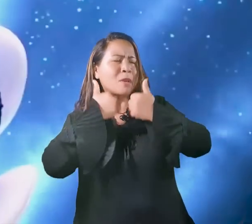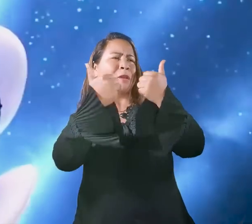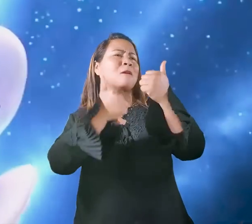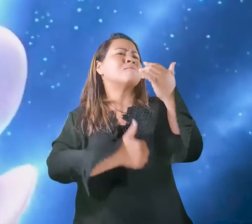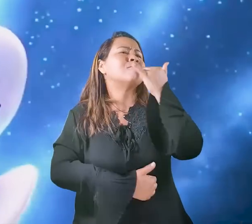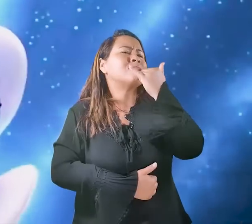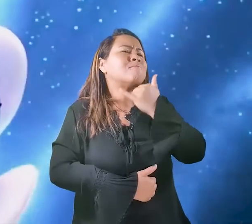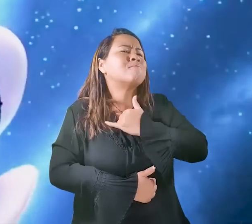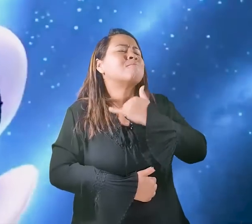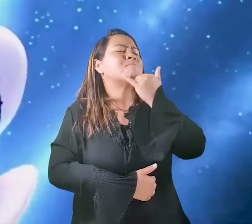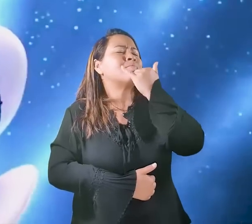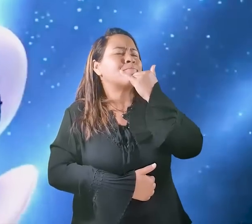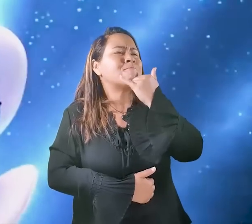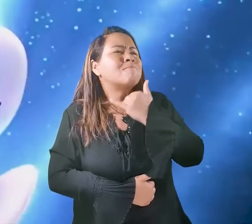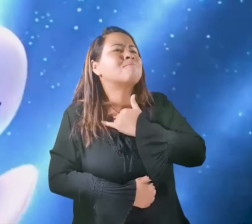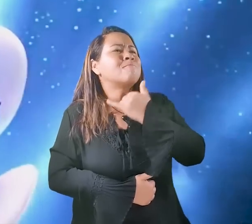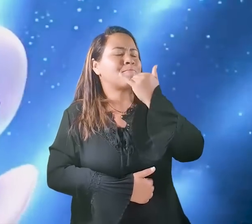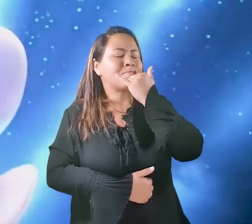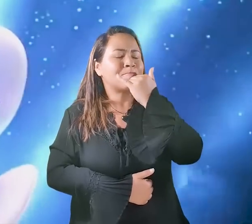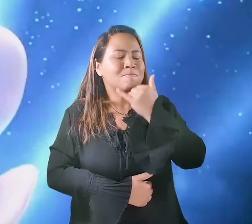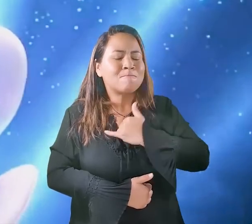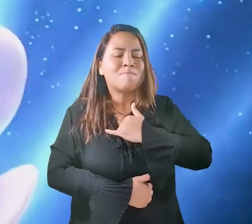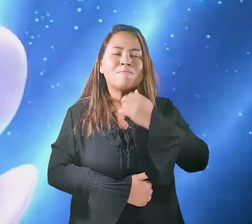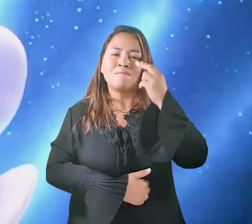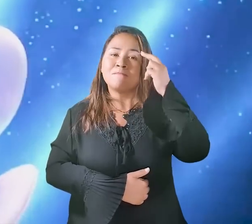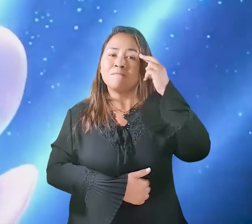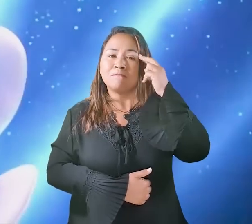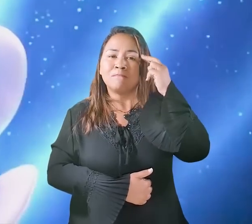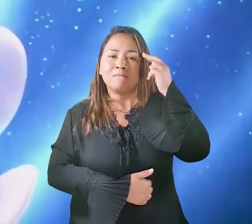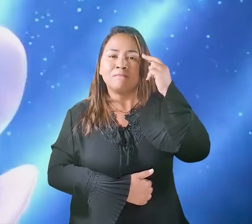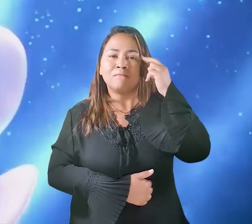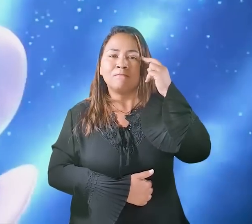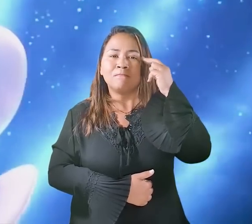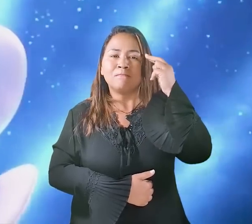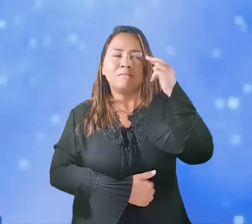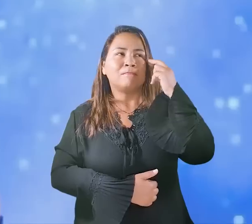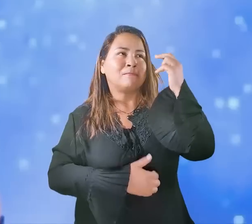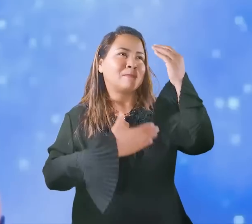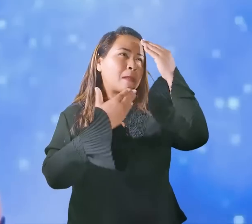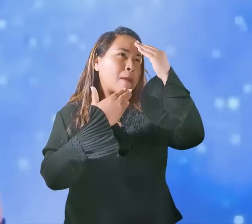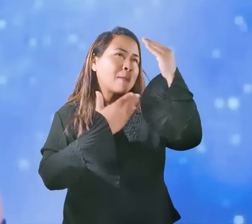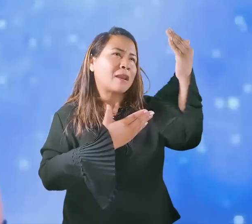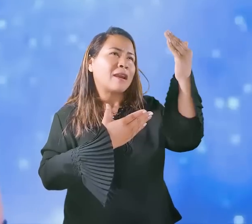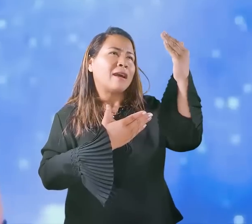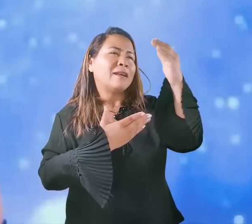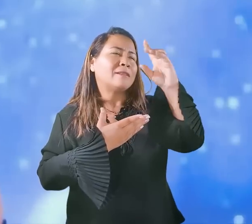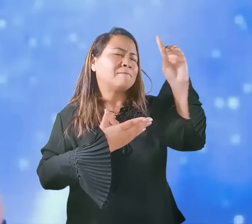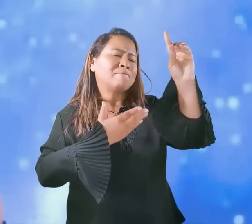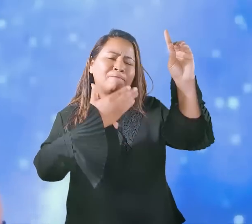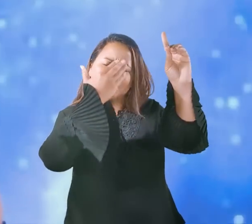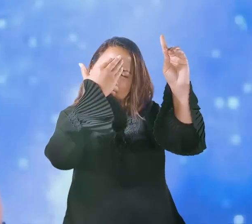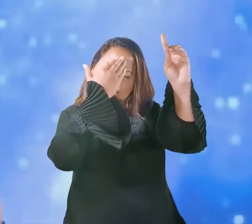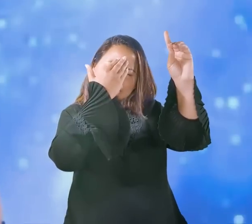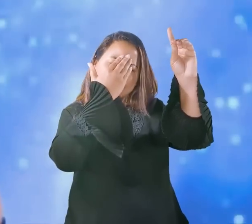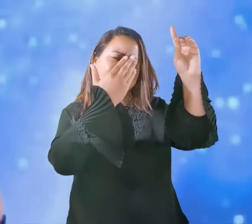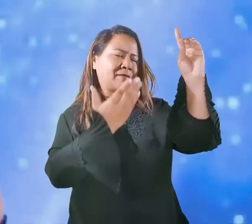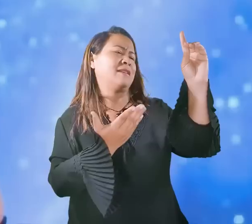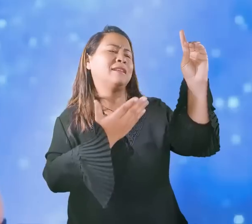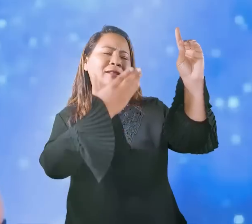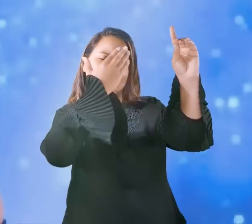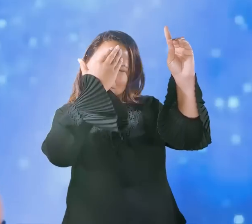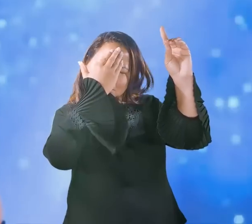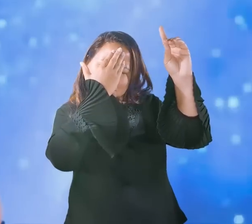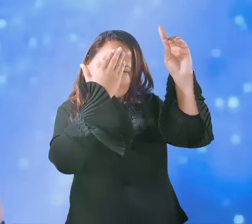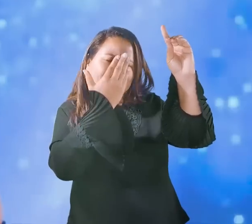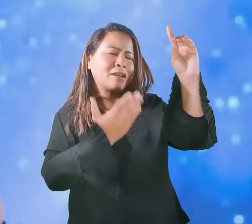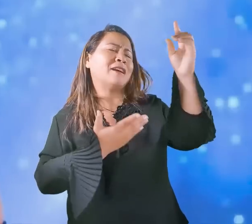me perdoa. No cantinho do olho, obrigada. Quando você diz obrigada, você reconhece a gratidão